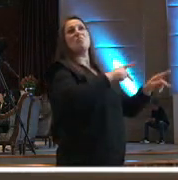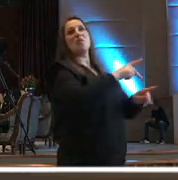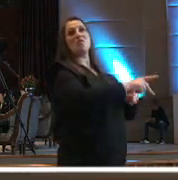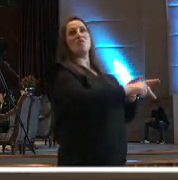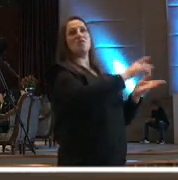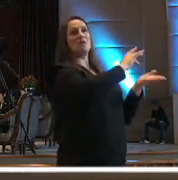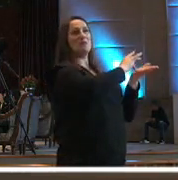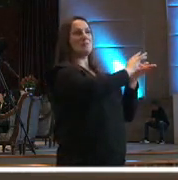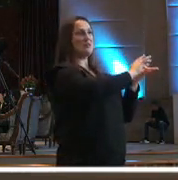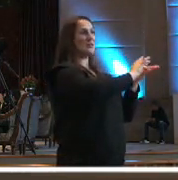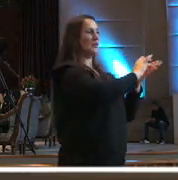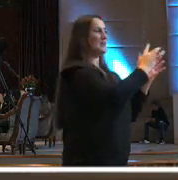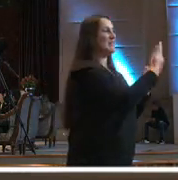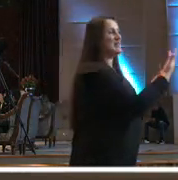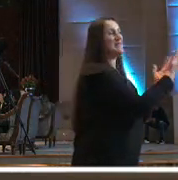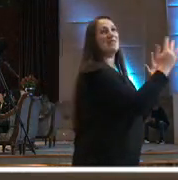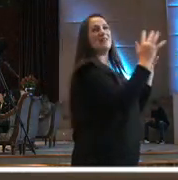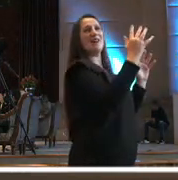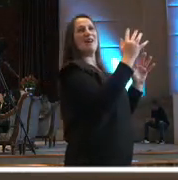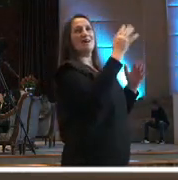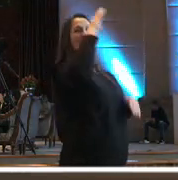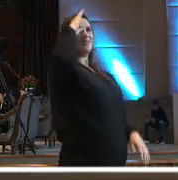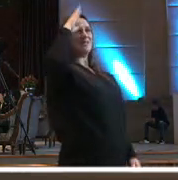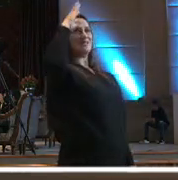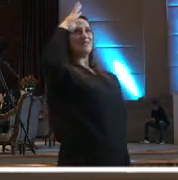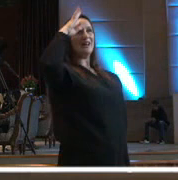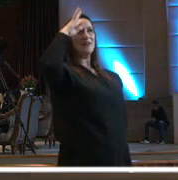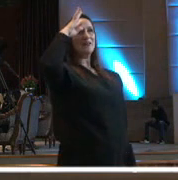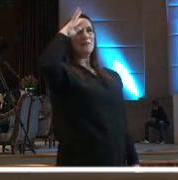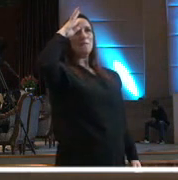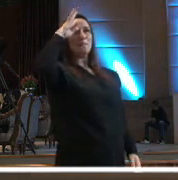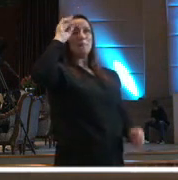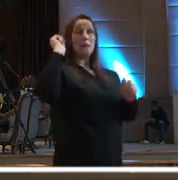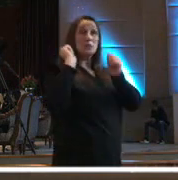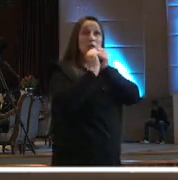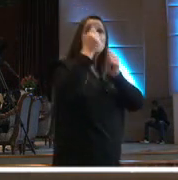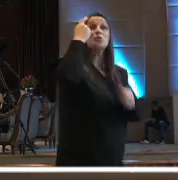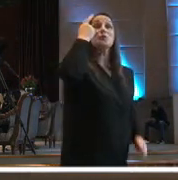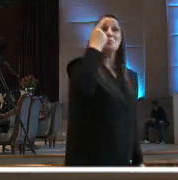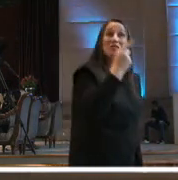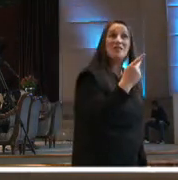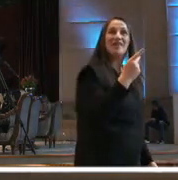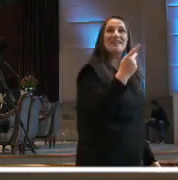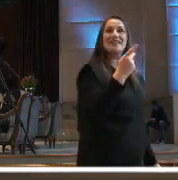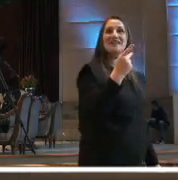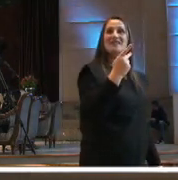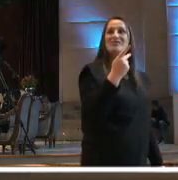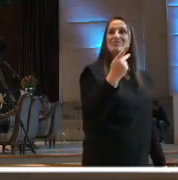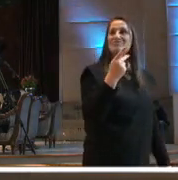cercado pelo exército inimigo, conduzido pelo profeta que era o inimigo.